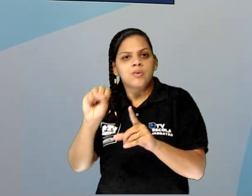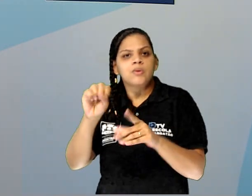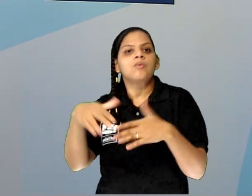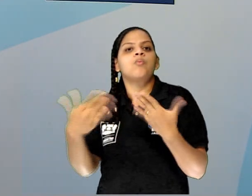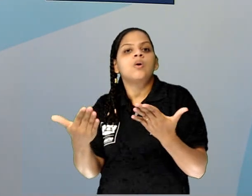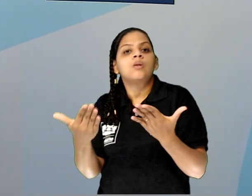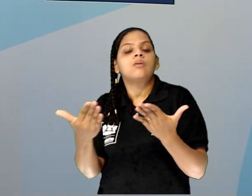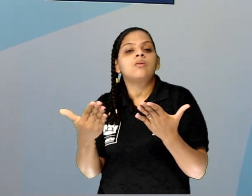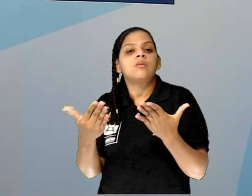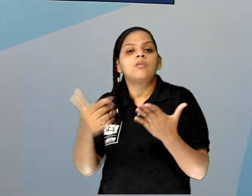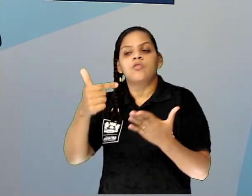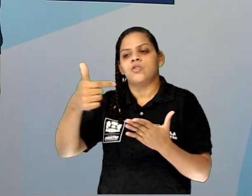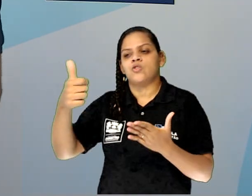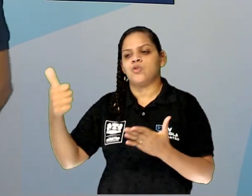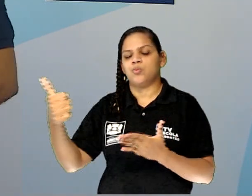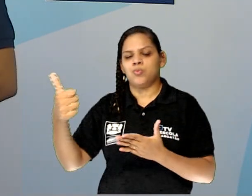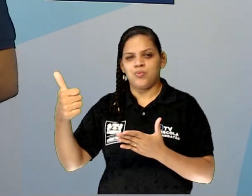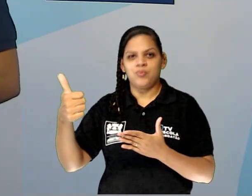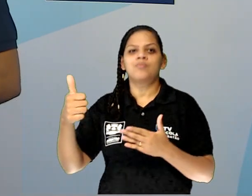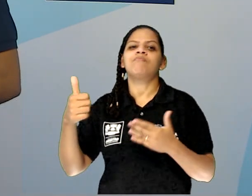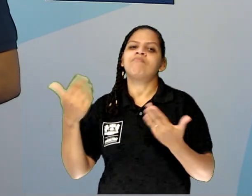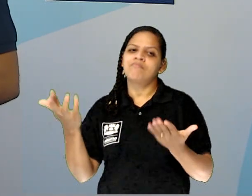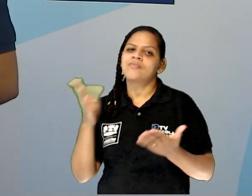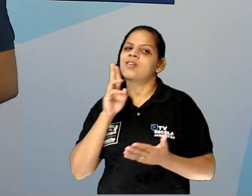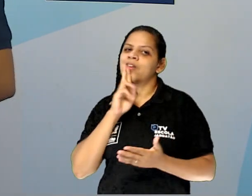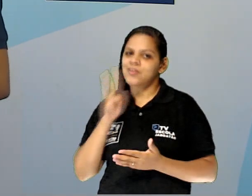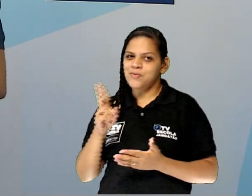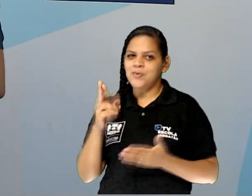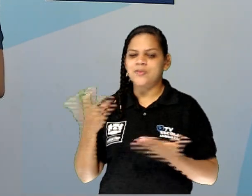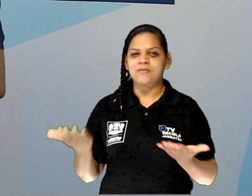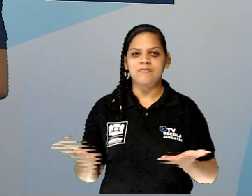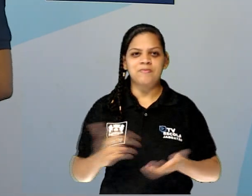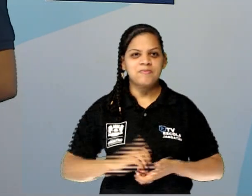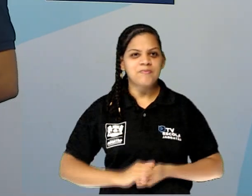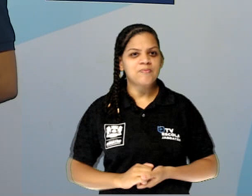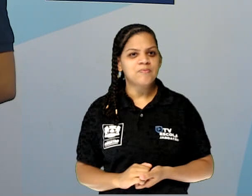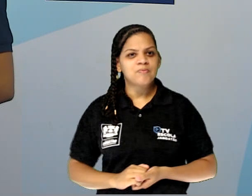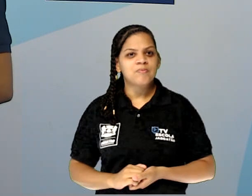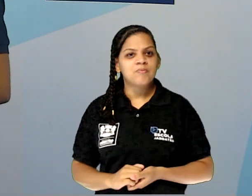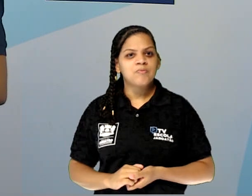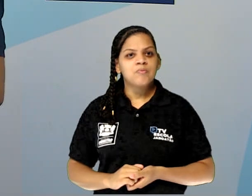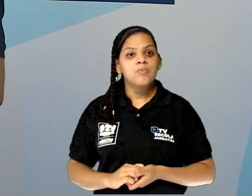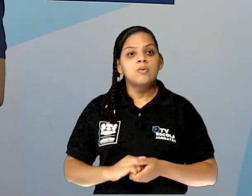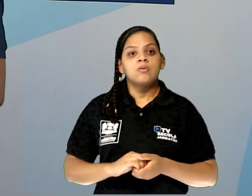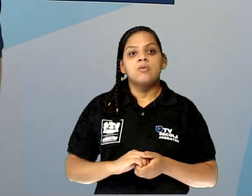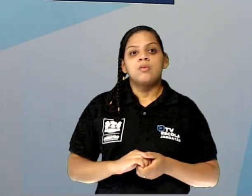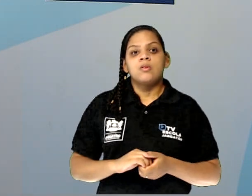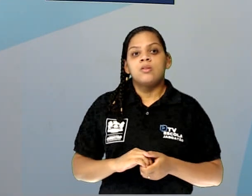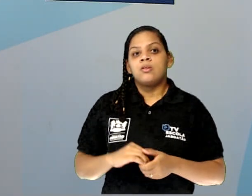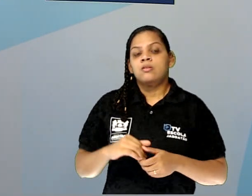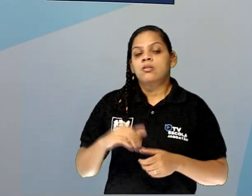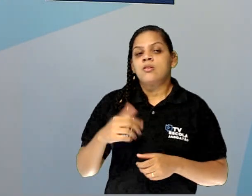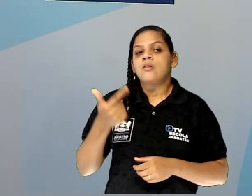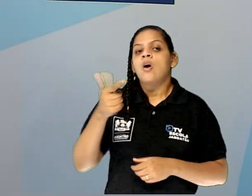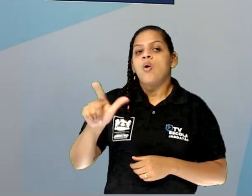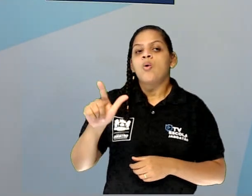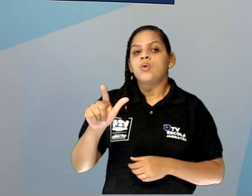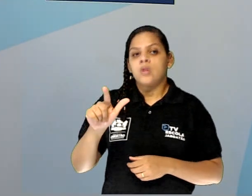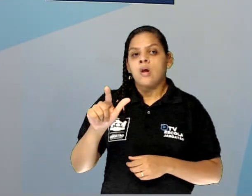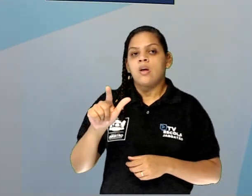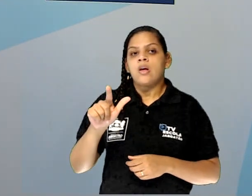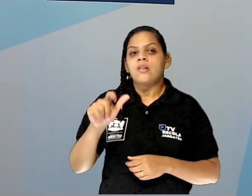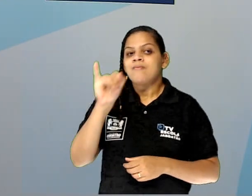quanto? 13 mais 8, 21. E essa é a resposta. E essa última aqui, ó. Vejam, nessa daqui é de